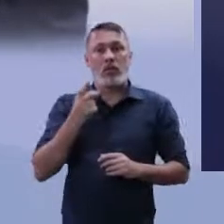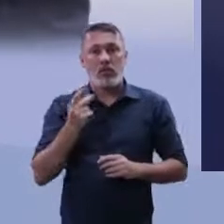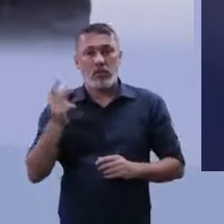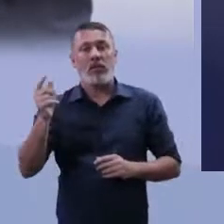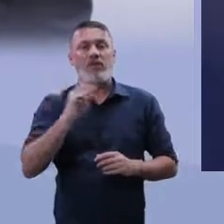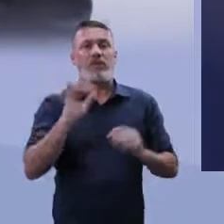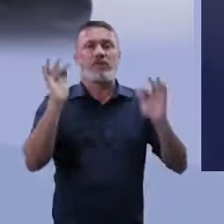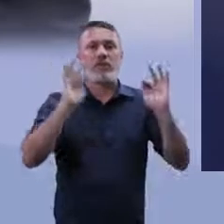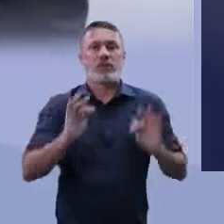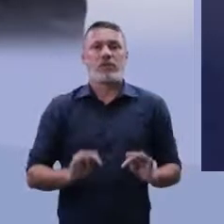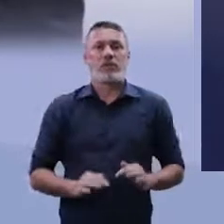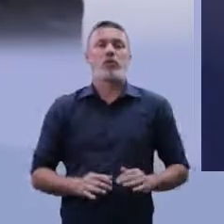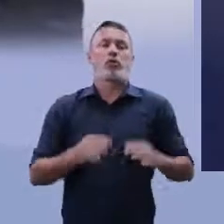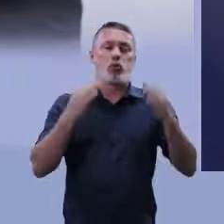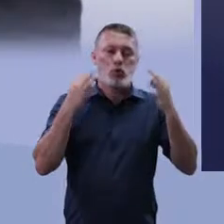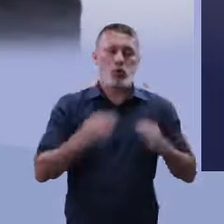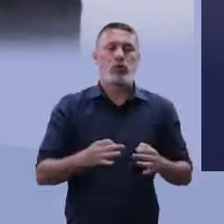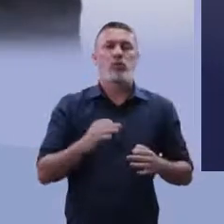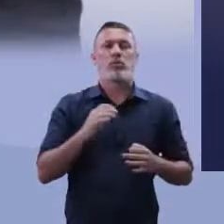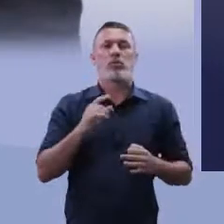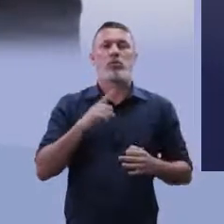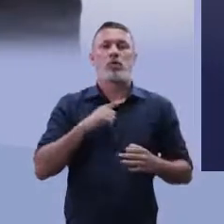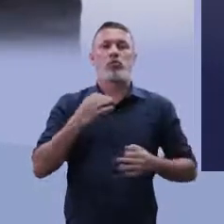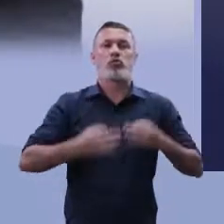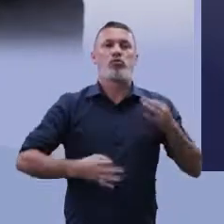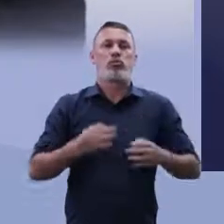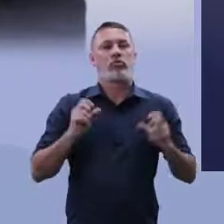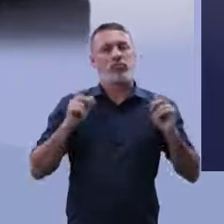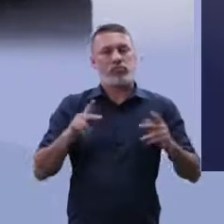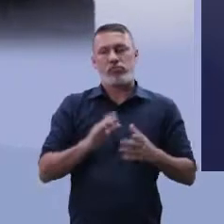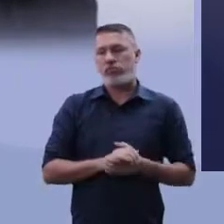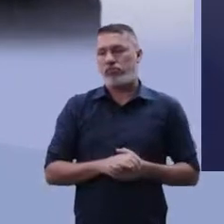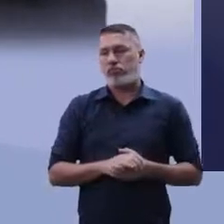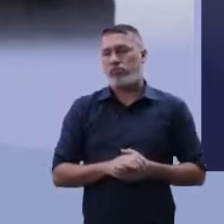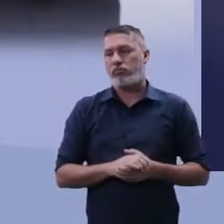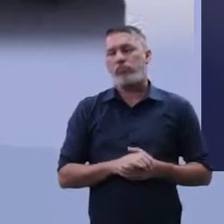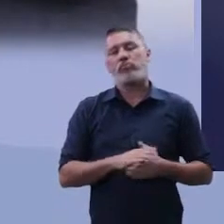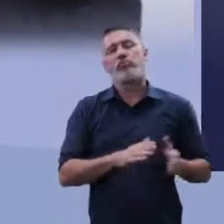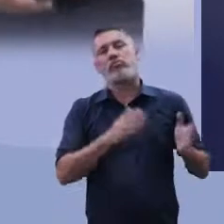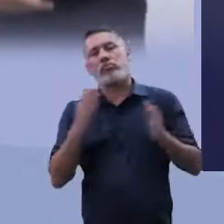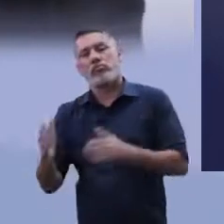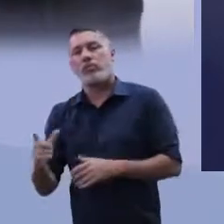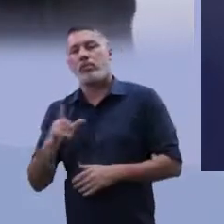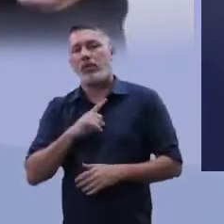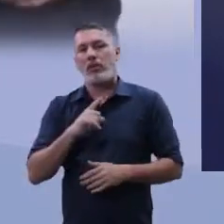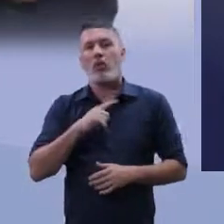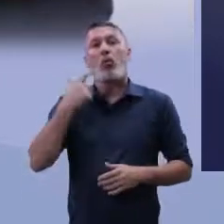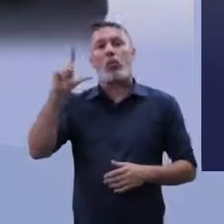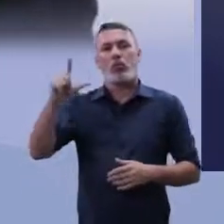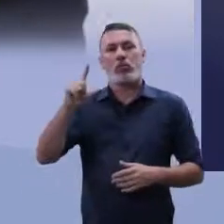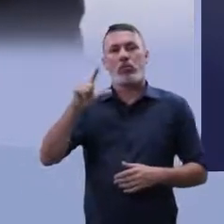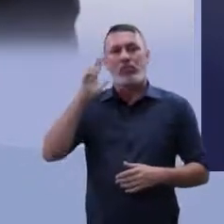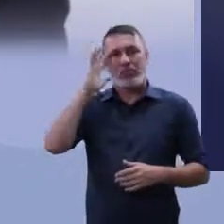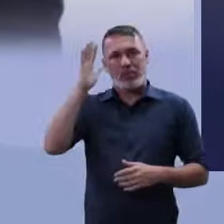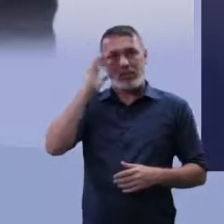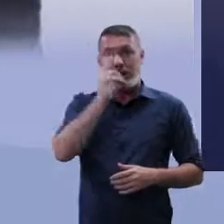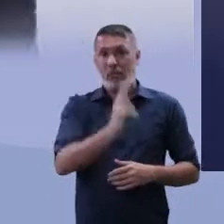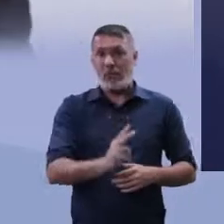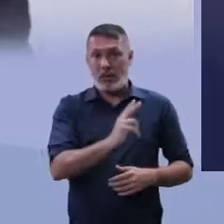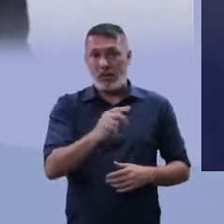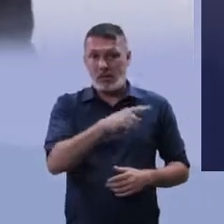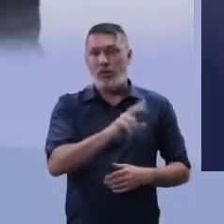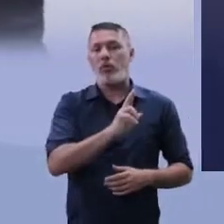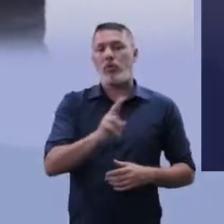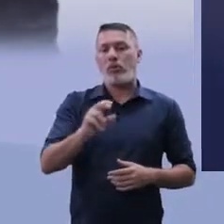atemporais e eternos, vai haver felicidade e vai haver justiça. Nós temos mais à frente um outro pensador, São Tomás